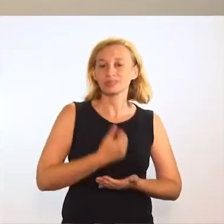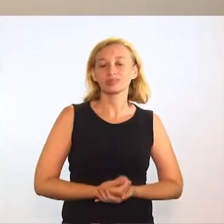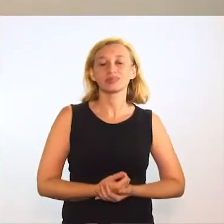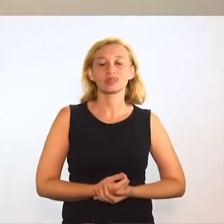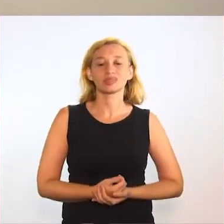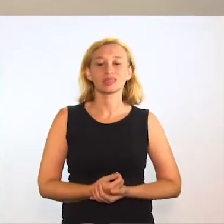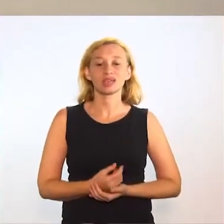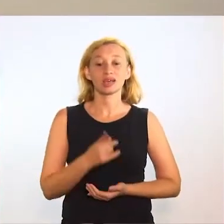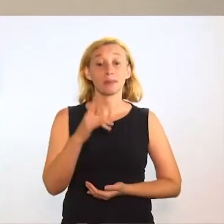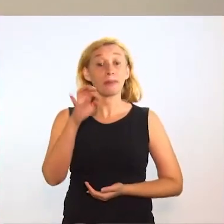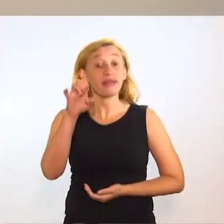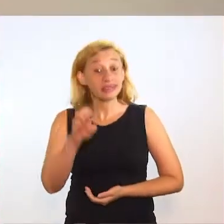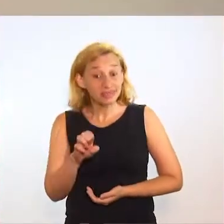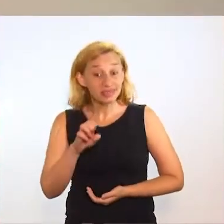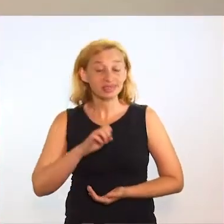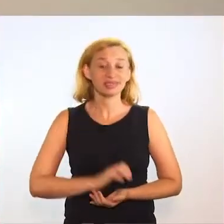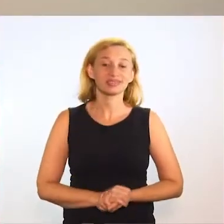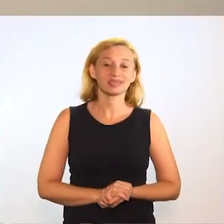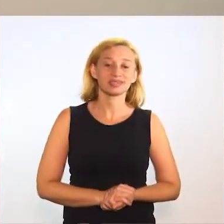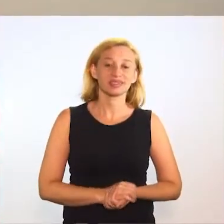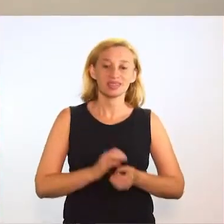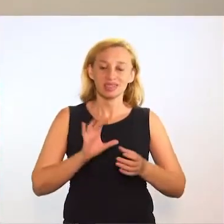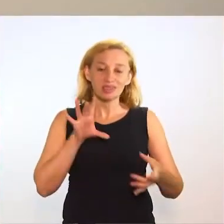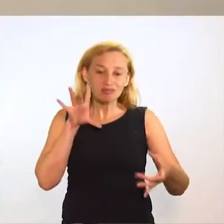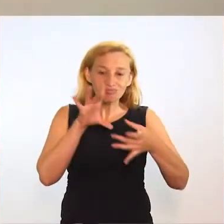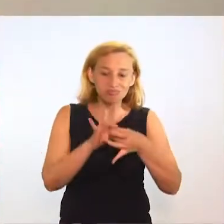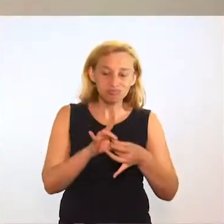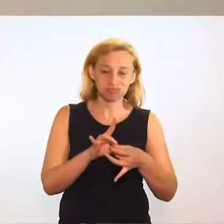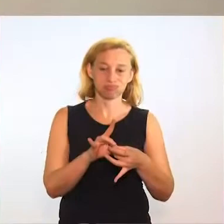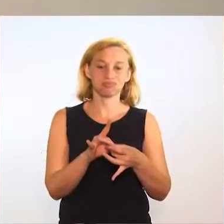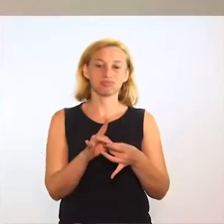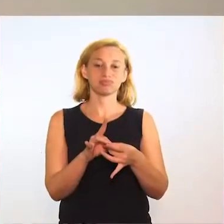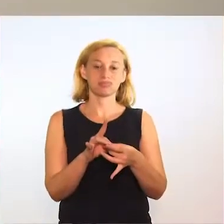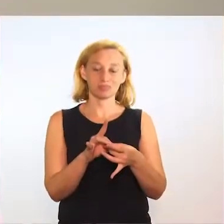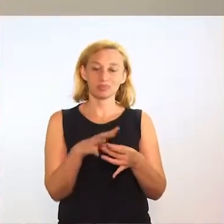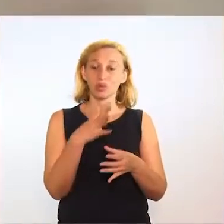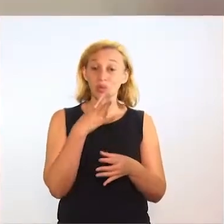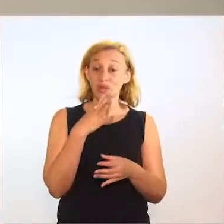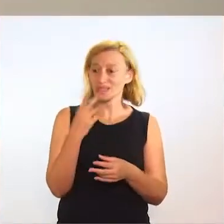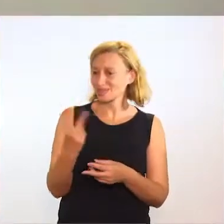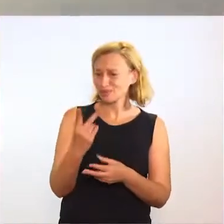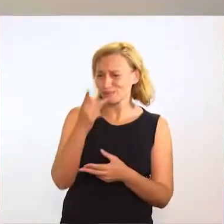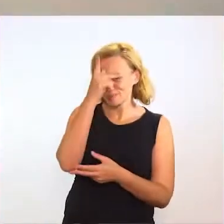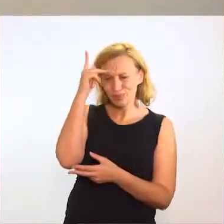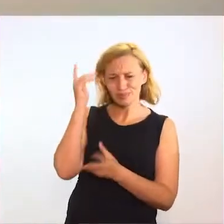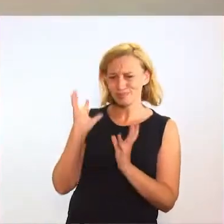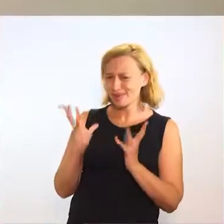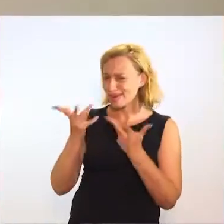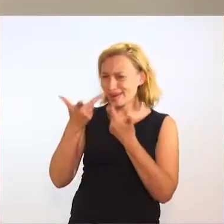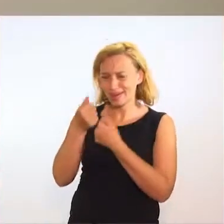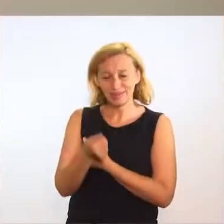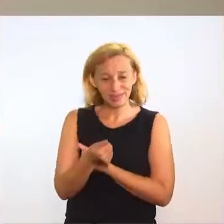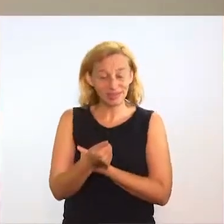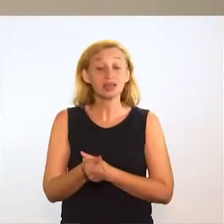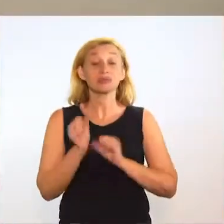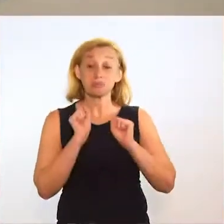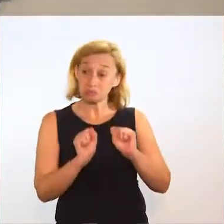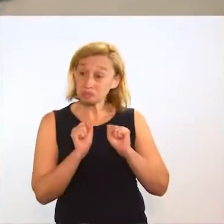legal. Quero agradecer a toda a equipe da Aspland, que pôde fazer essa junção, porque eu conheci essas figuras maravilhosas que estão